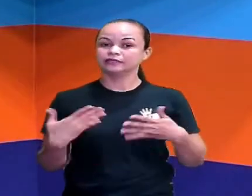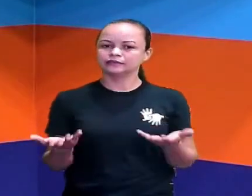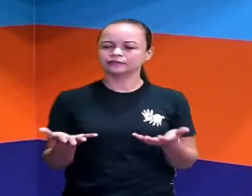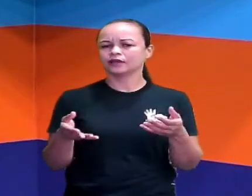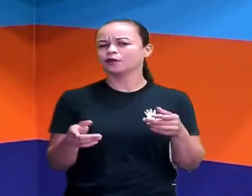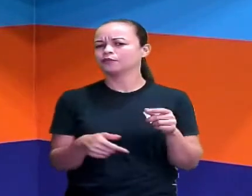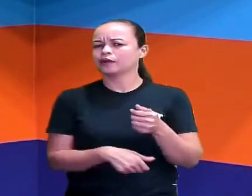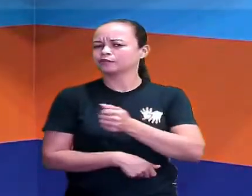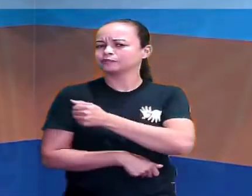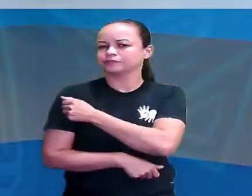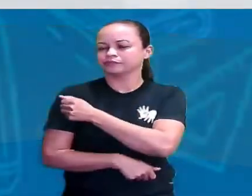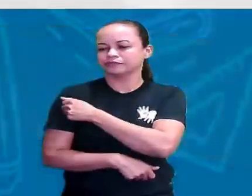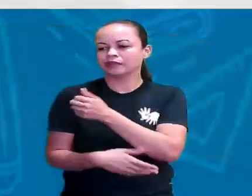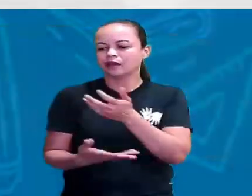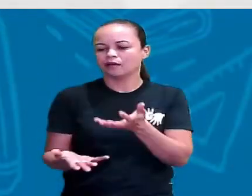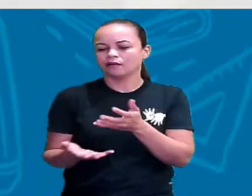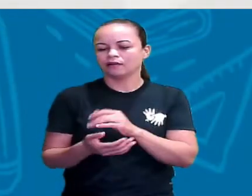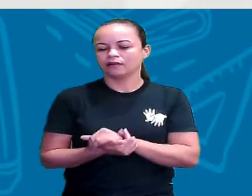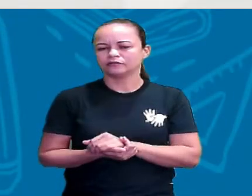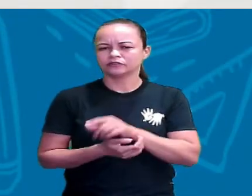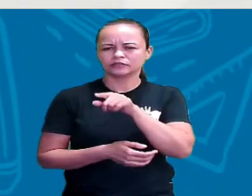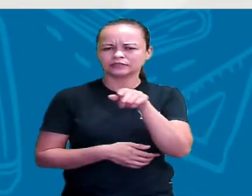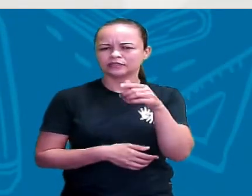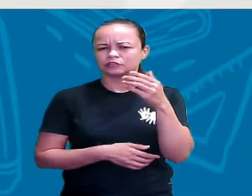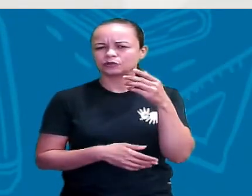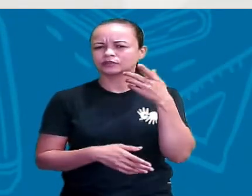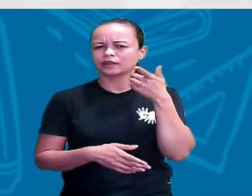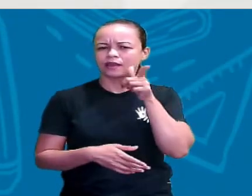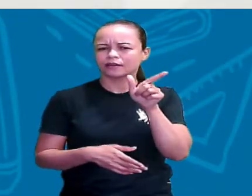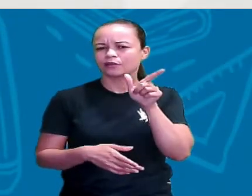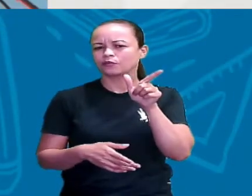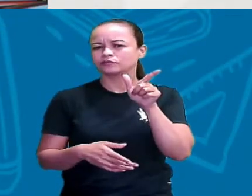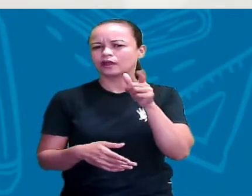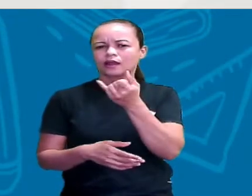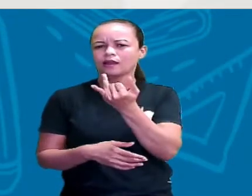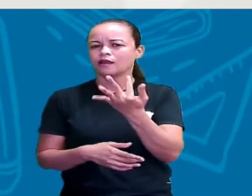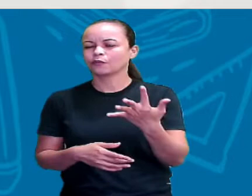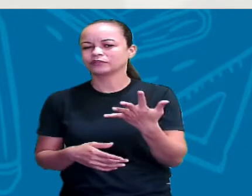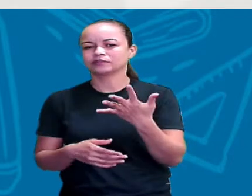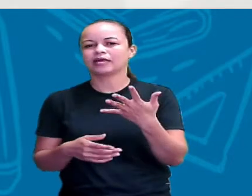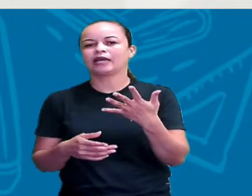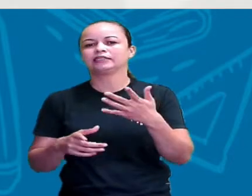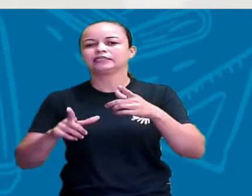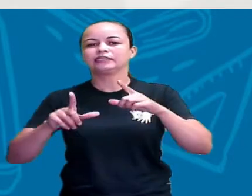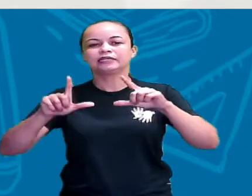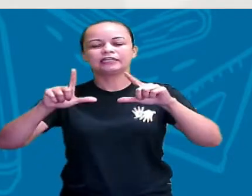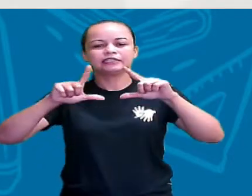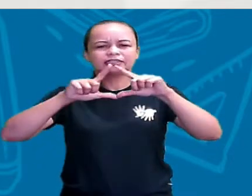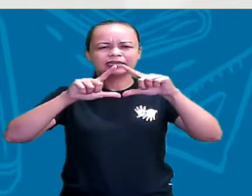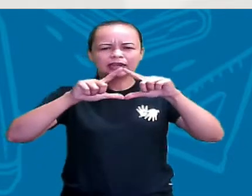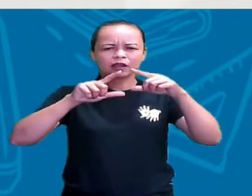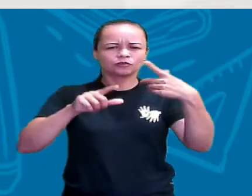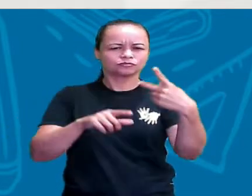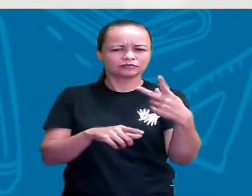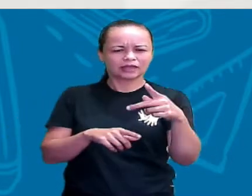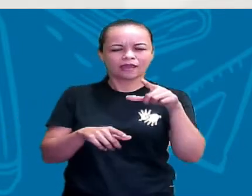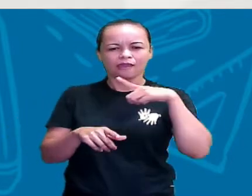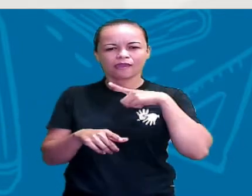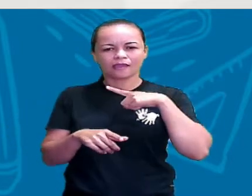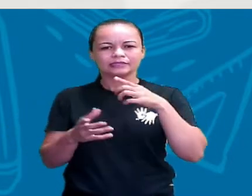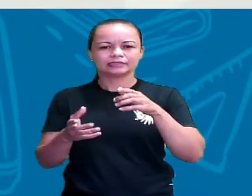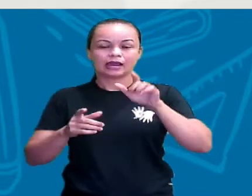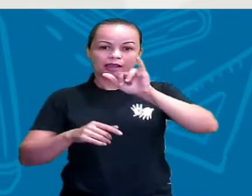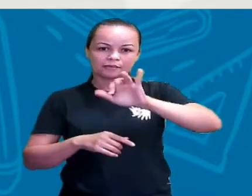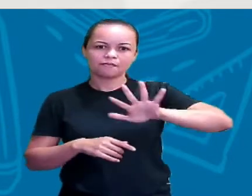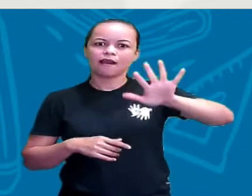você consegue contar quantos triângulos tem nessa imagem? E cadê a imagem? Olha ela aí! E